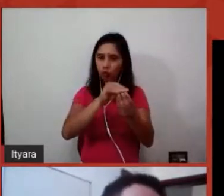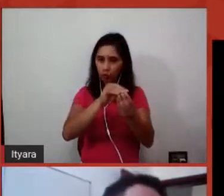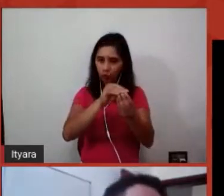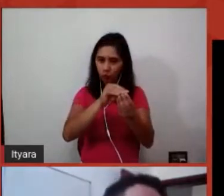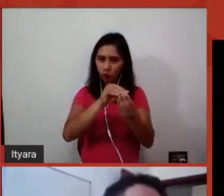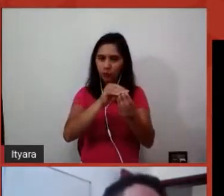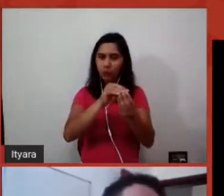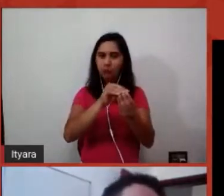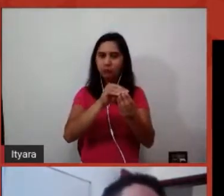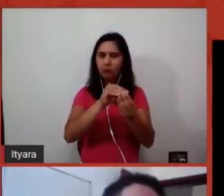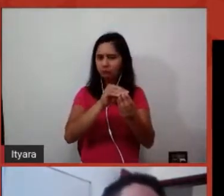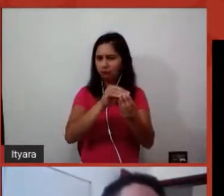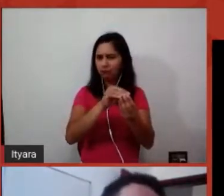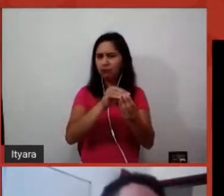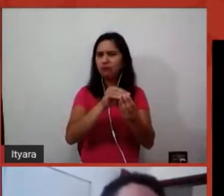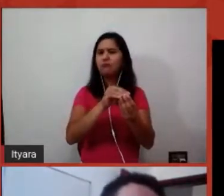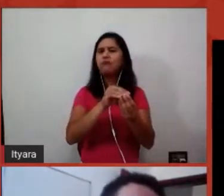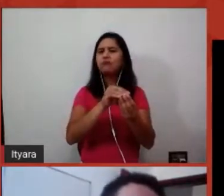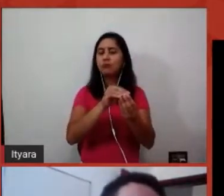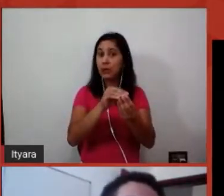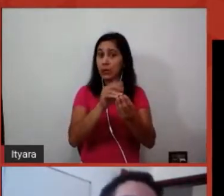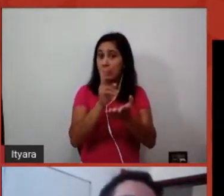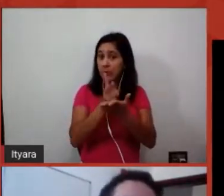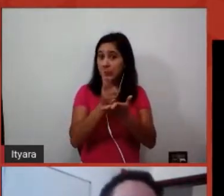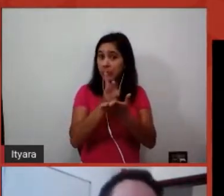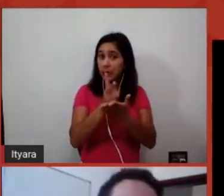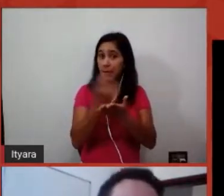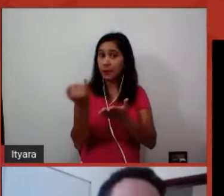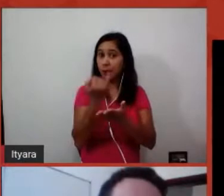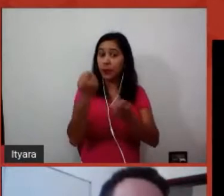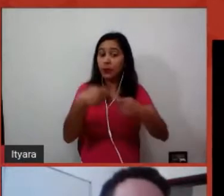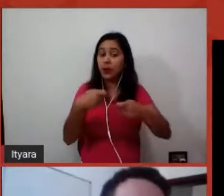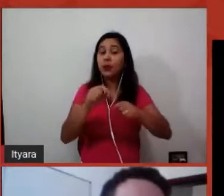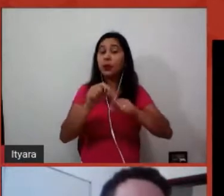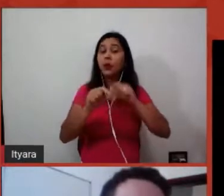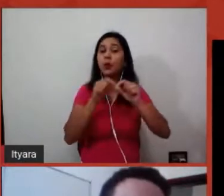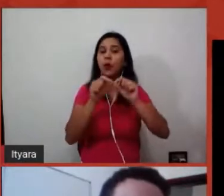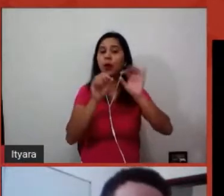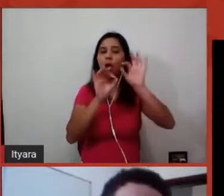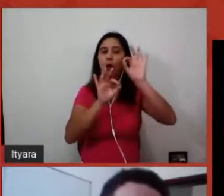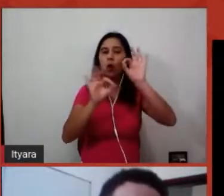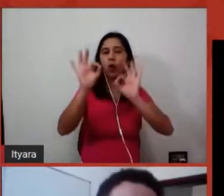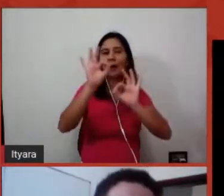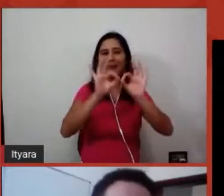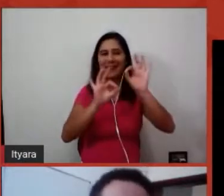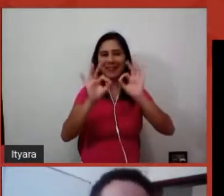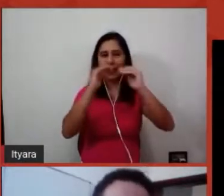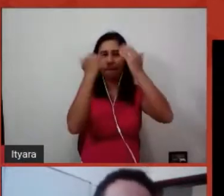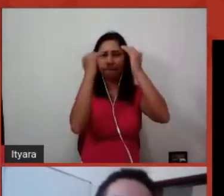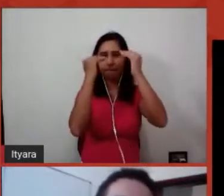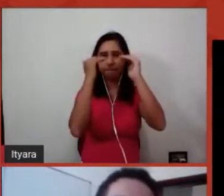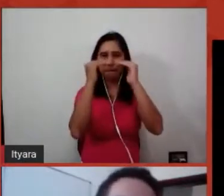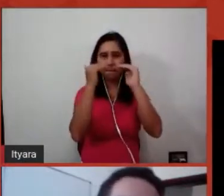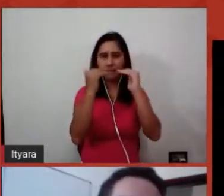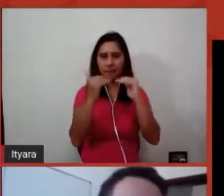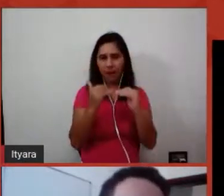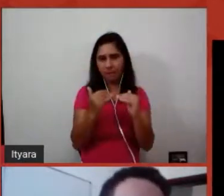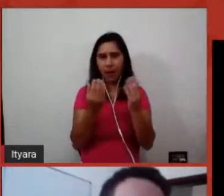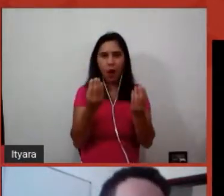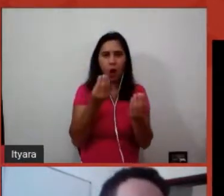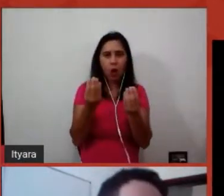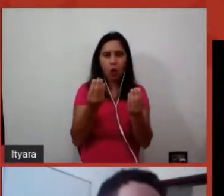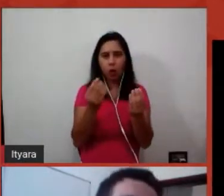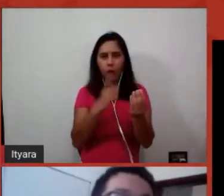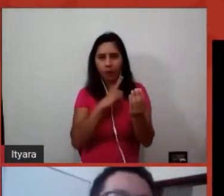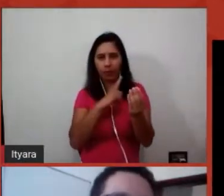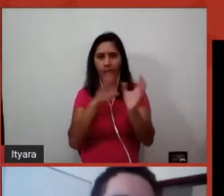É sempre importante fazer um esforço pela organização do conhecimento, né? Organização de como as coisas estão